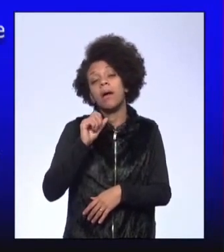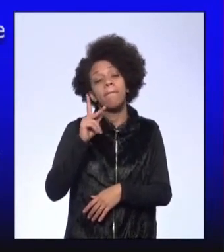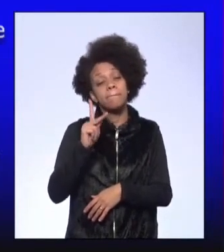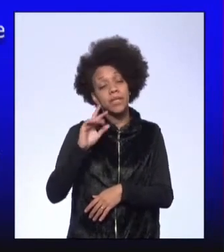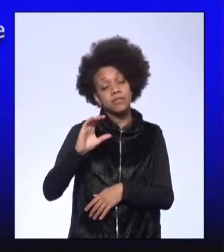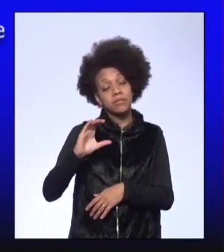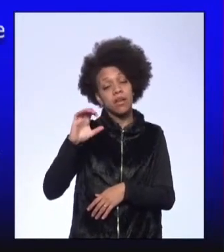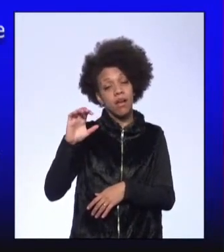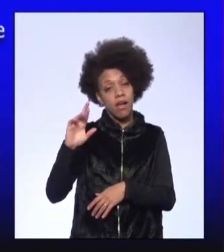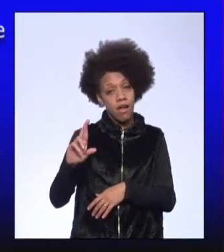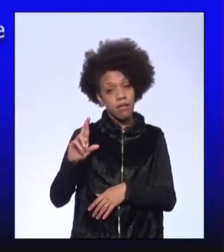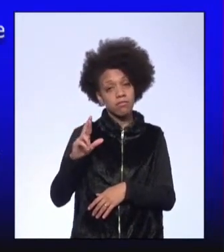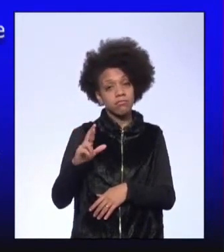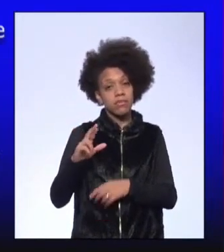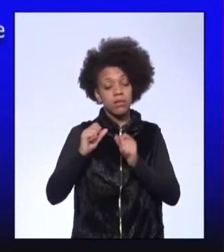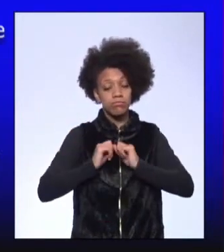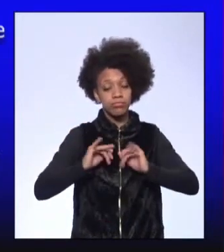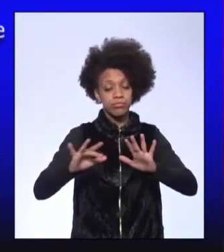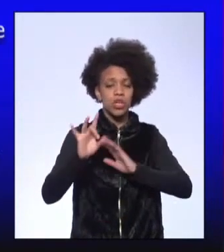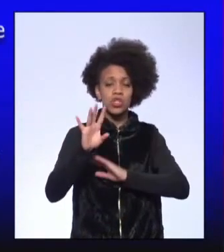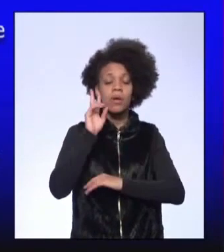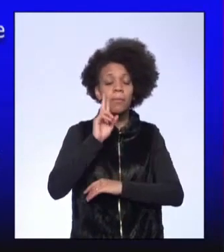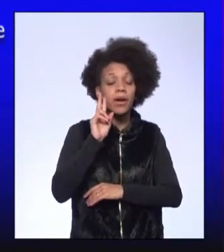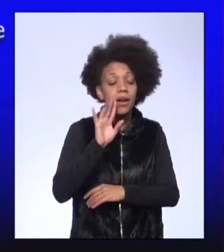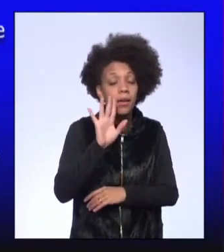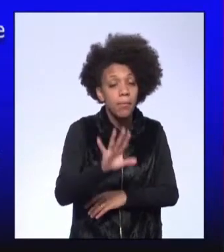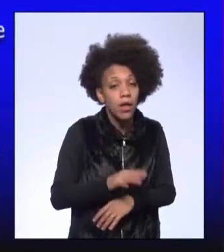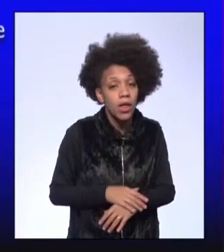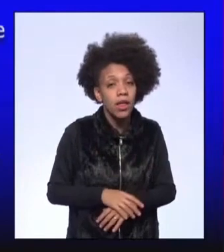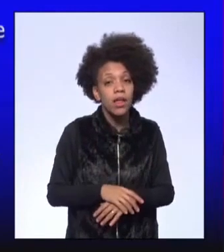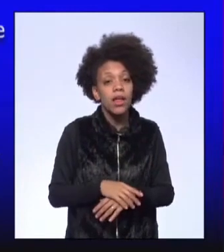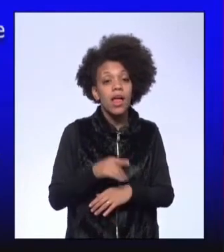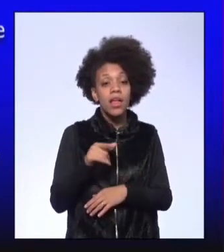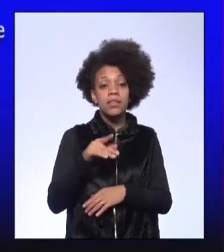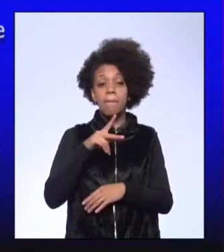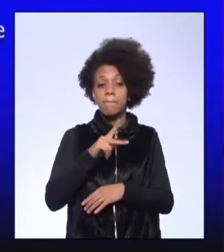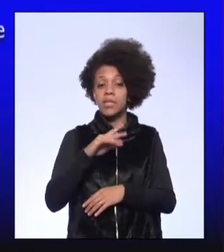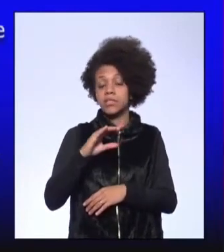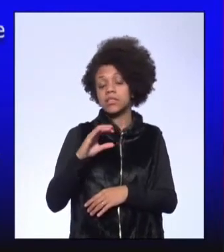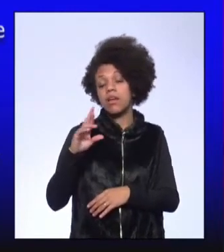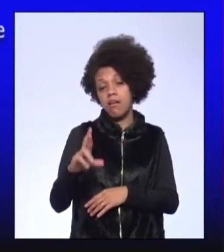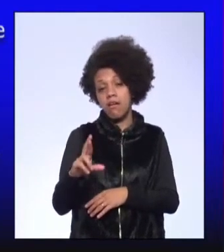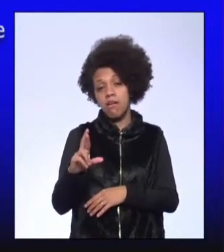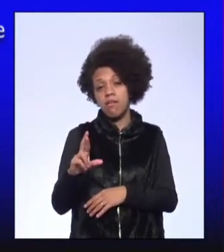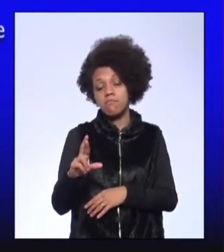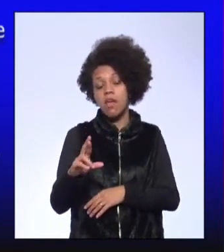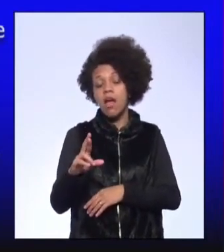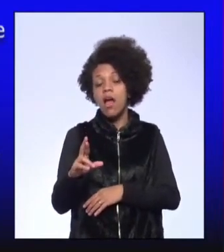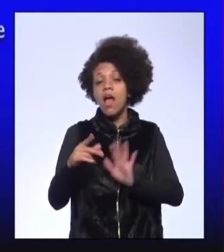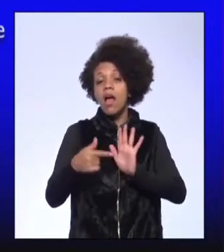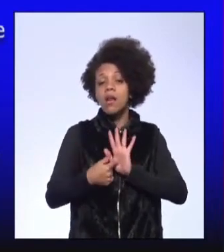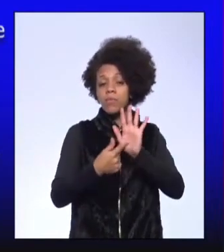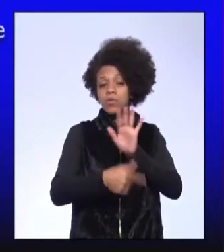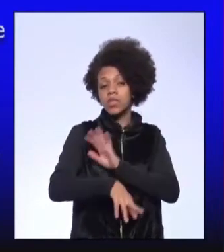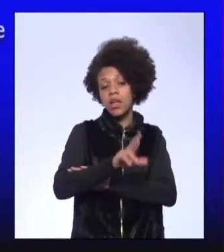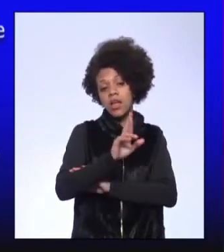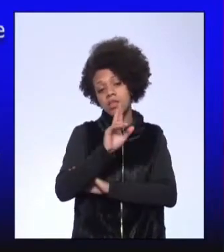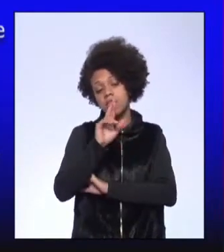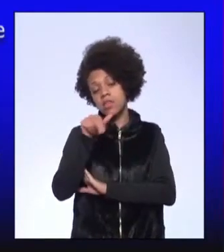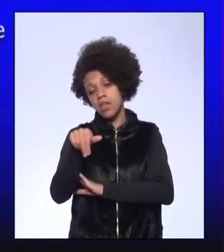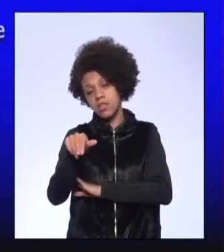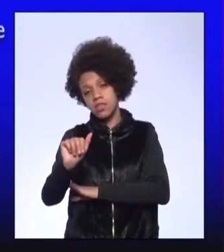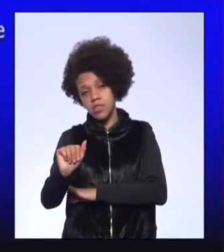vírus depois que ele foi infectado. Só para lembrá-los que esse exame do PCR detecta RNA do